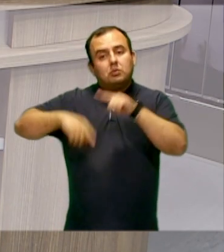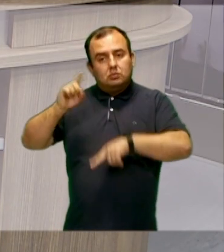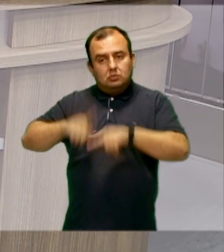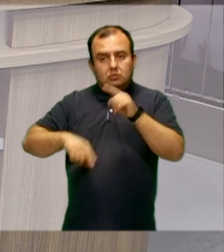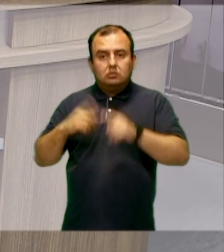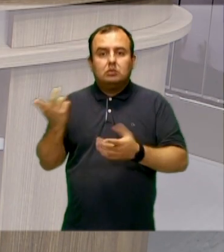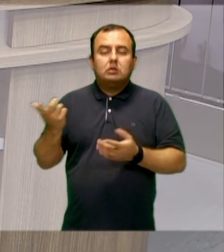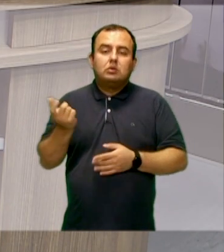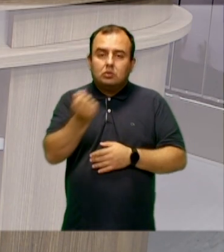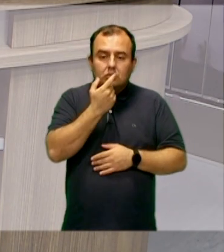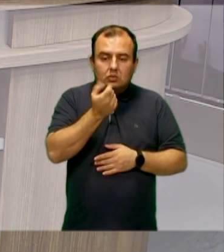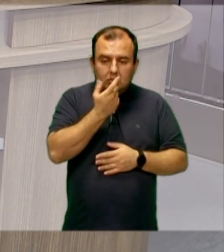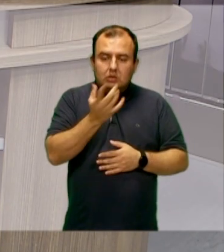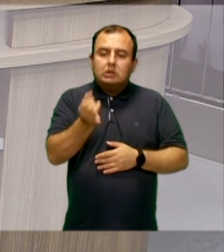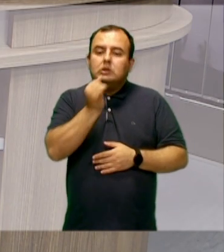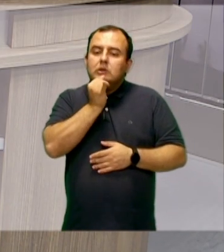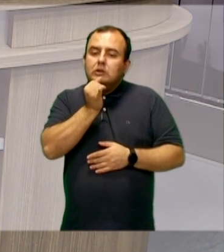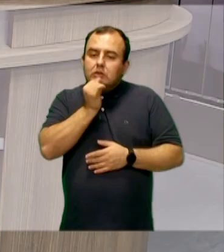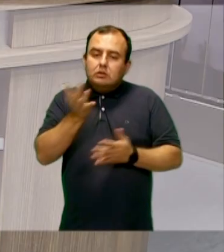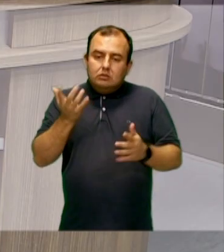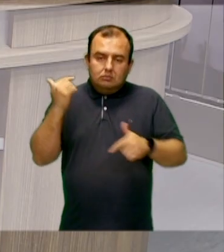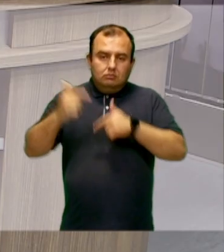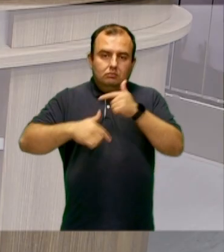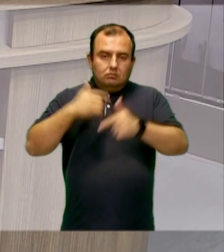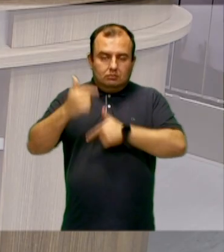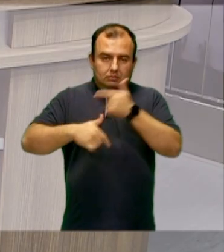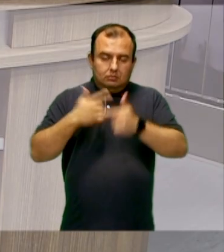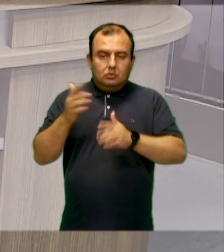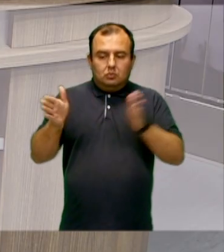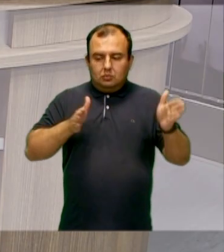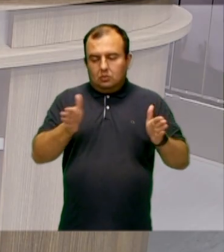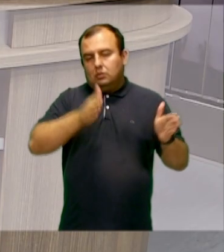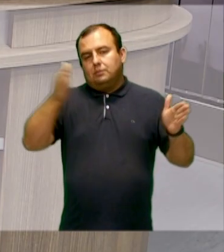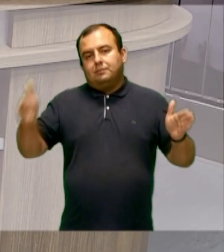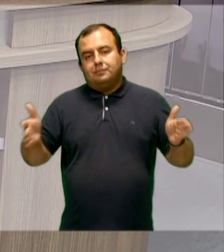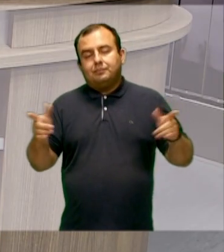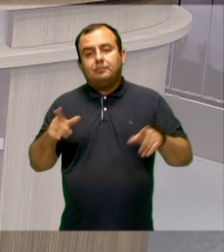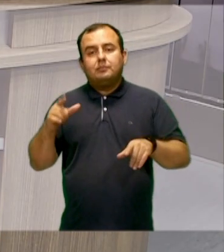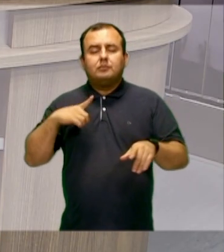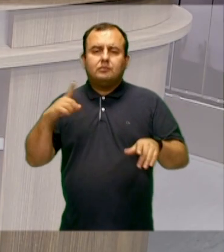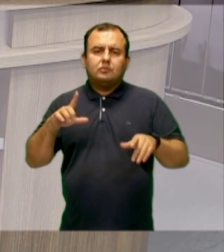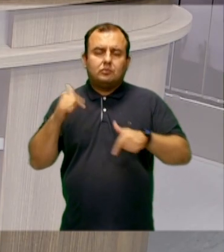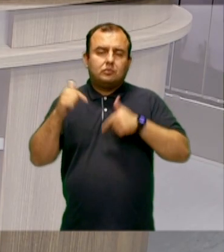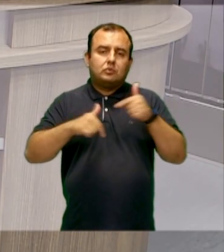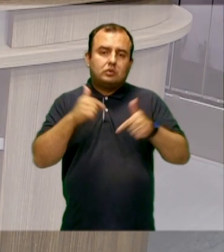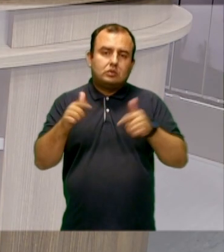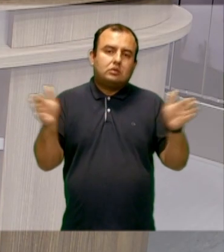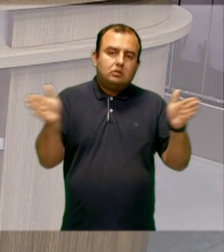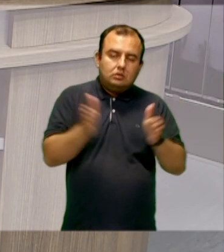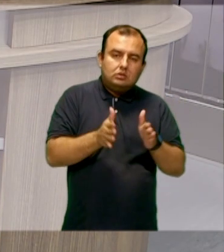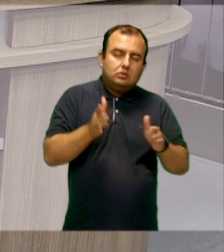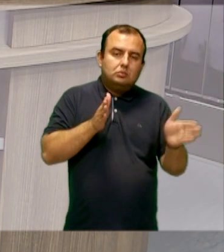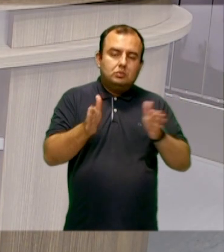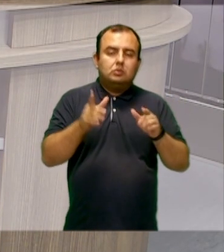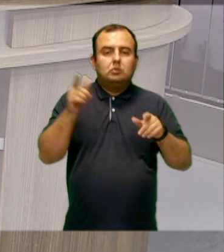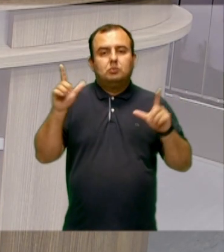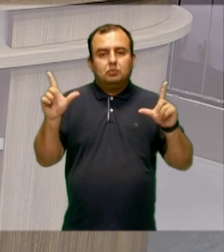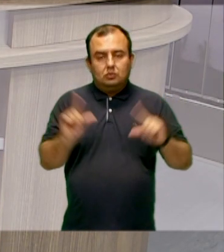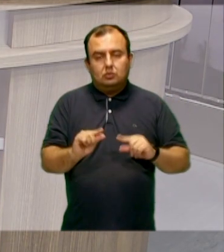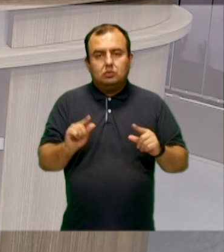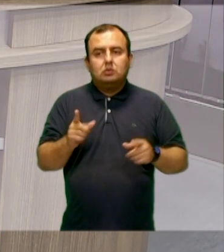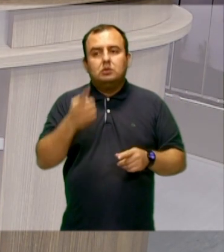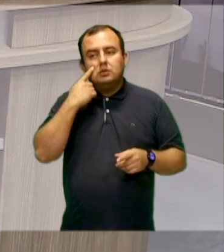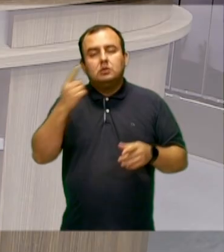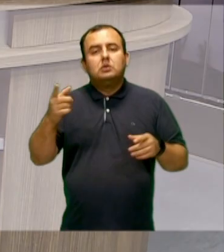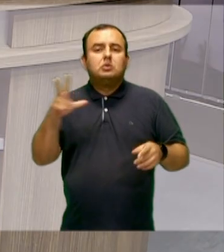produto, medicamento, por exemplo, se trabalha com prazo maior. Algum produto que não se usa tanto, se trabalha com prazo menor. Isso, aí para a gente vem